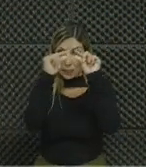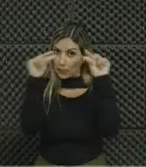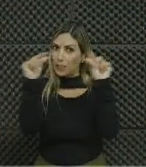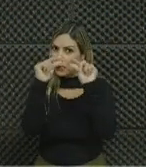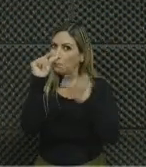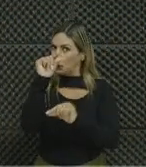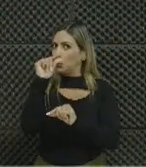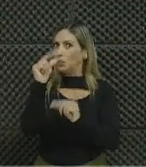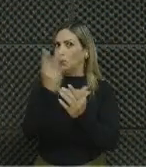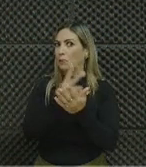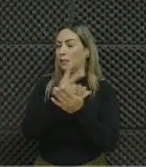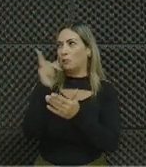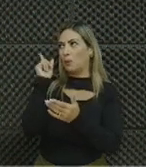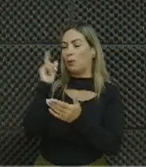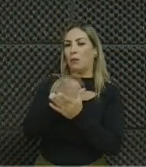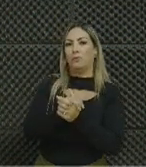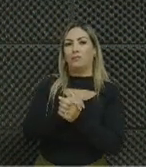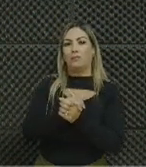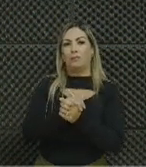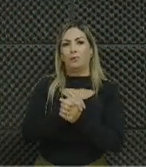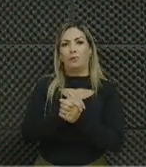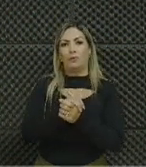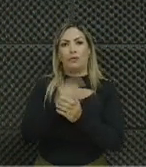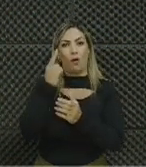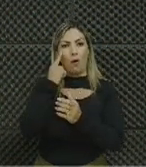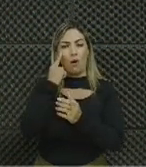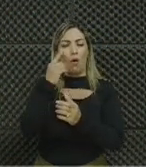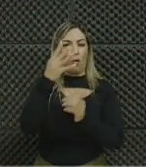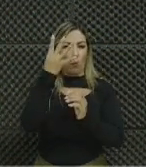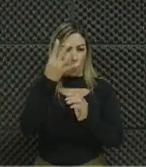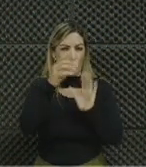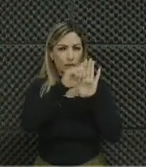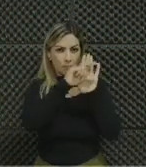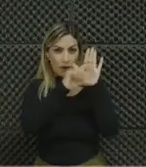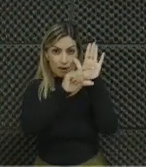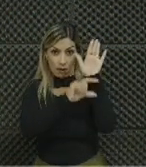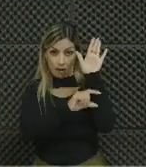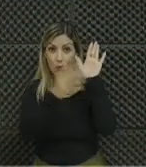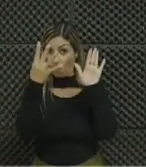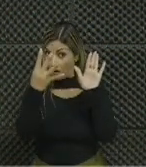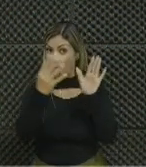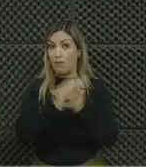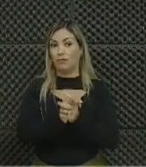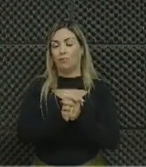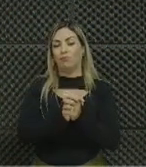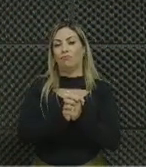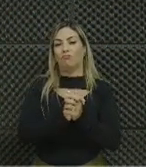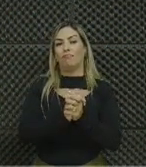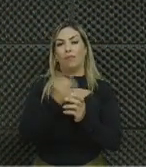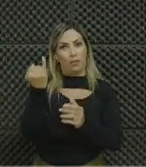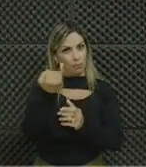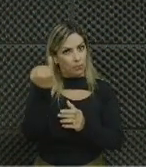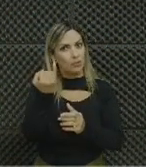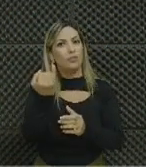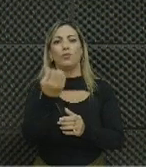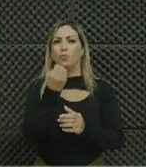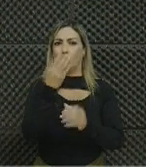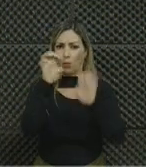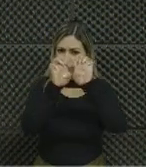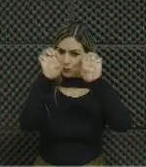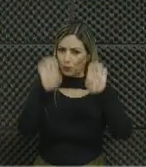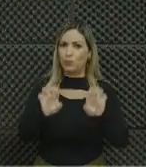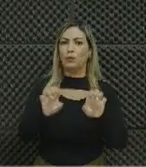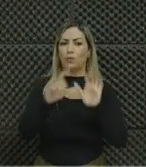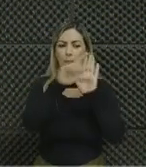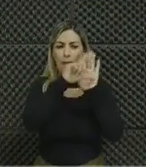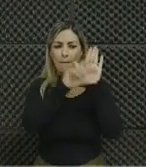assim mesmo, né? Então, aquele ideal de 4 parágrafos que nós já falamos, que é uma boa